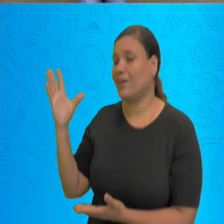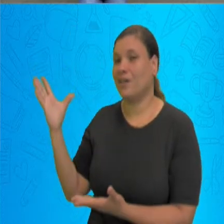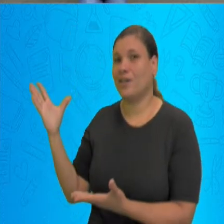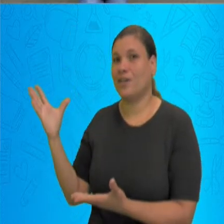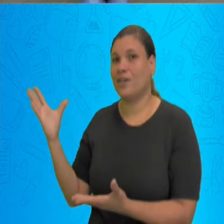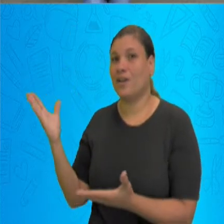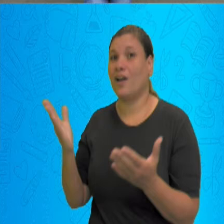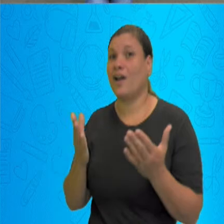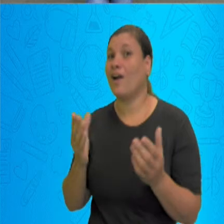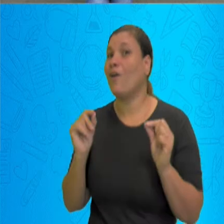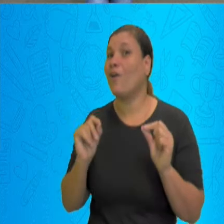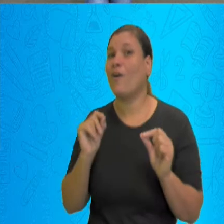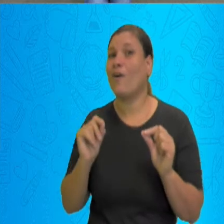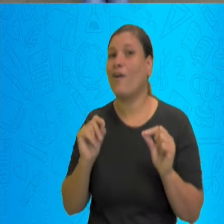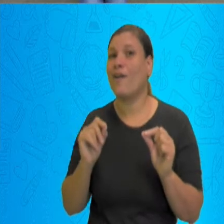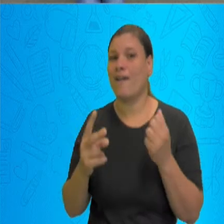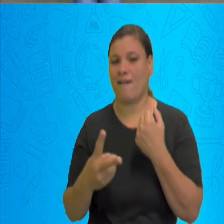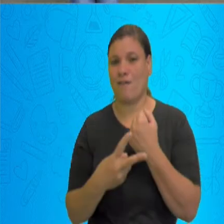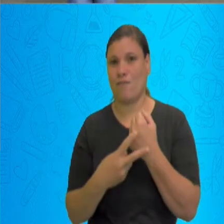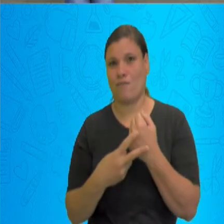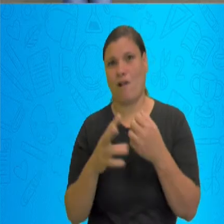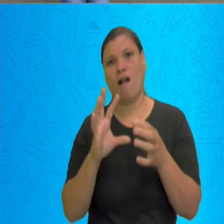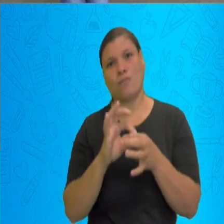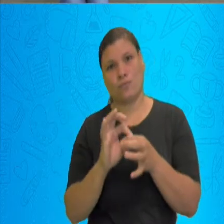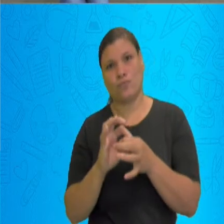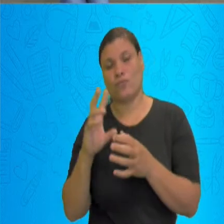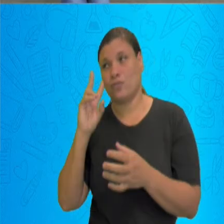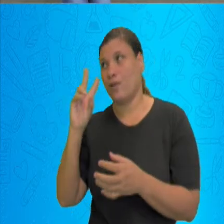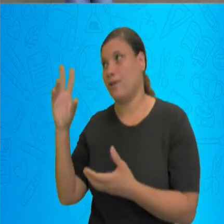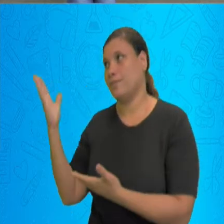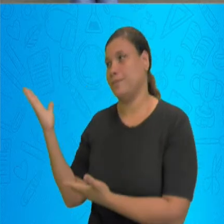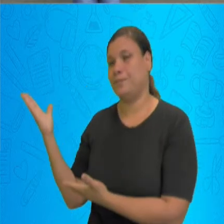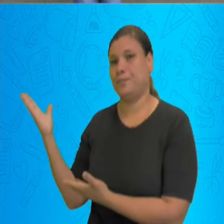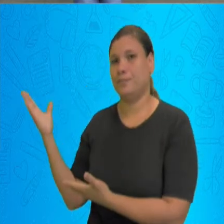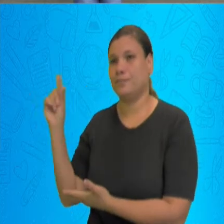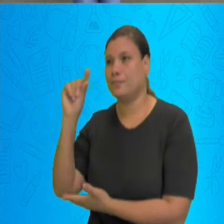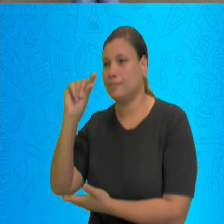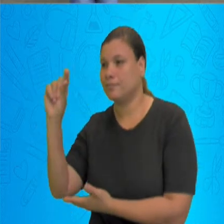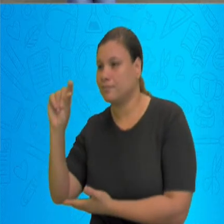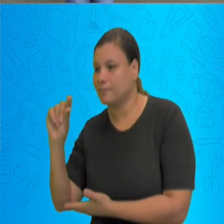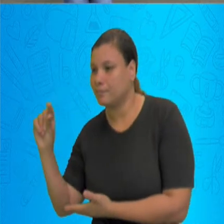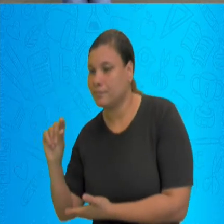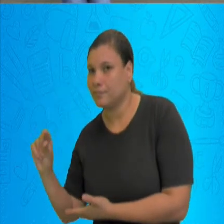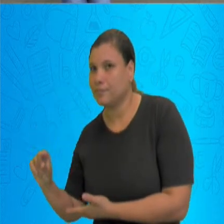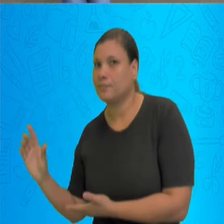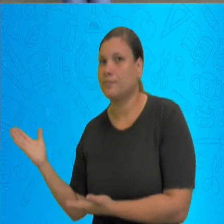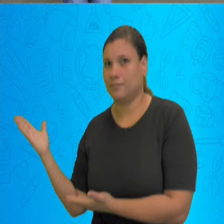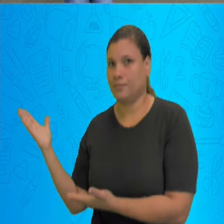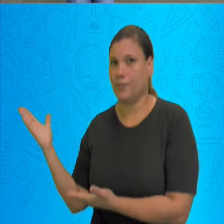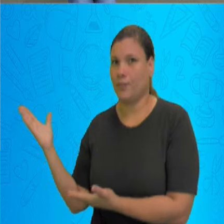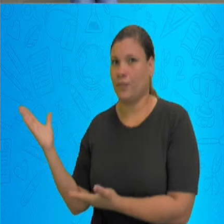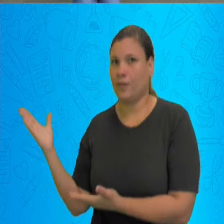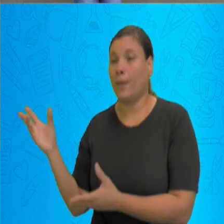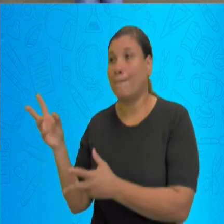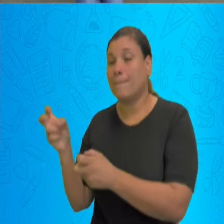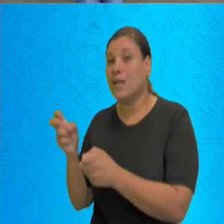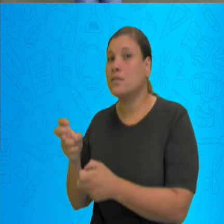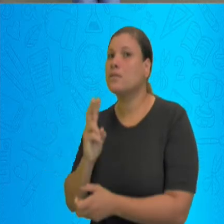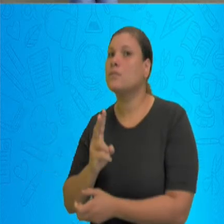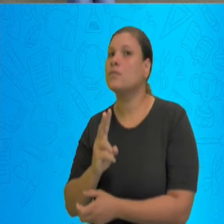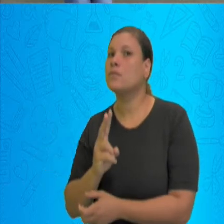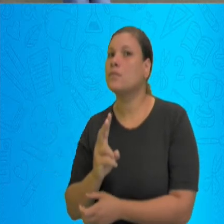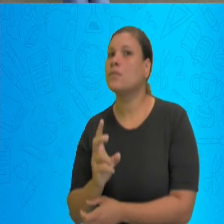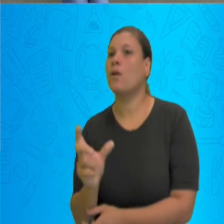Aprenderei, aprenderás. E aí se repete e a gente observa as terminações flexionadas de acordo